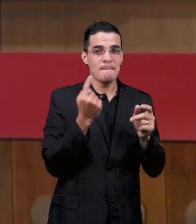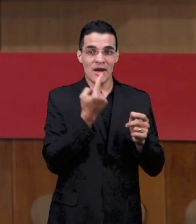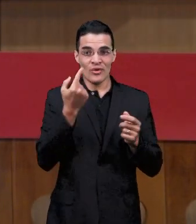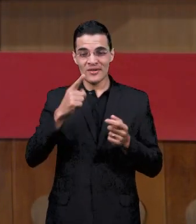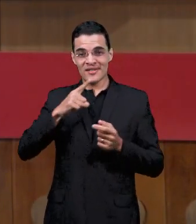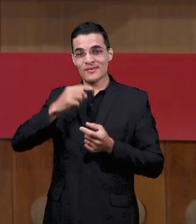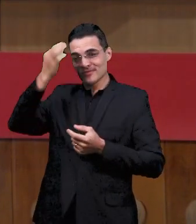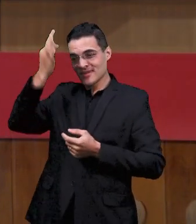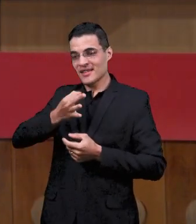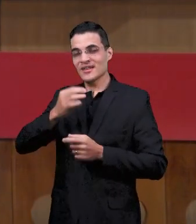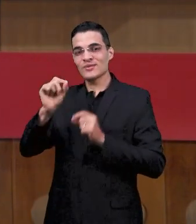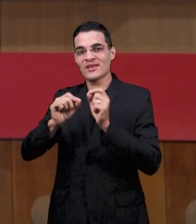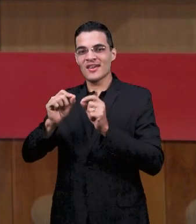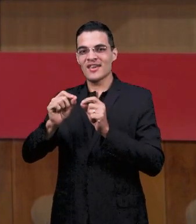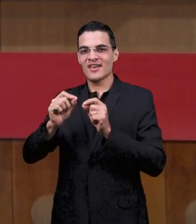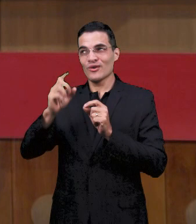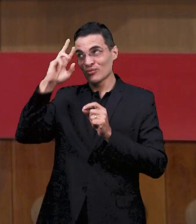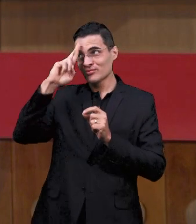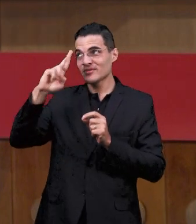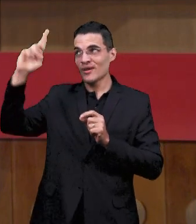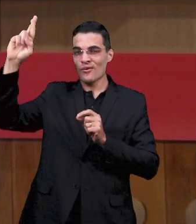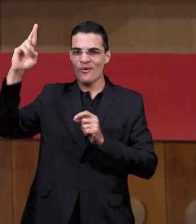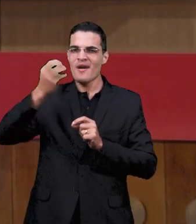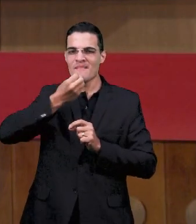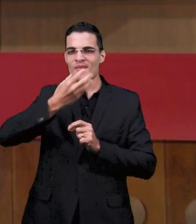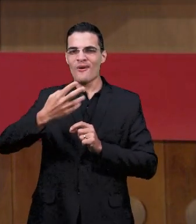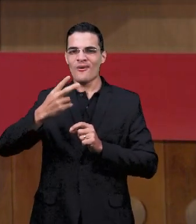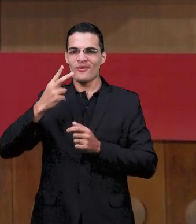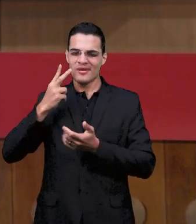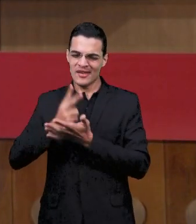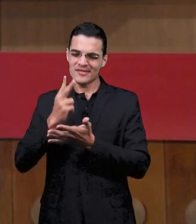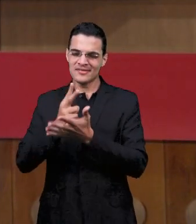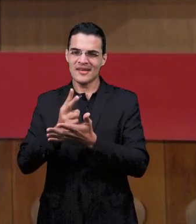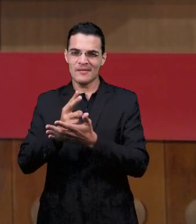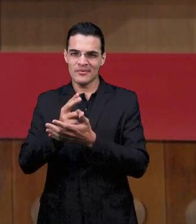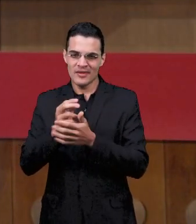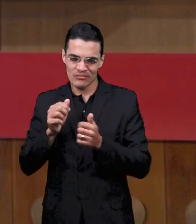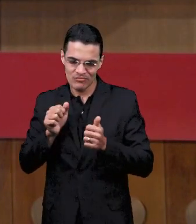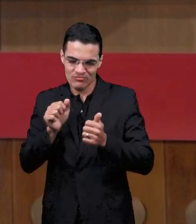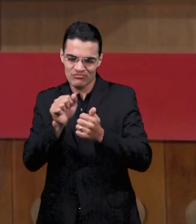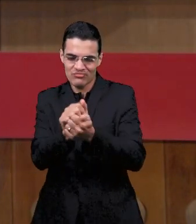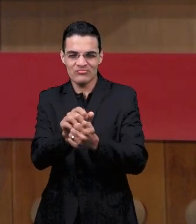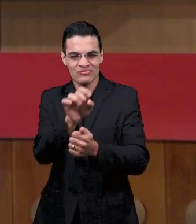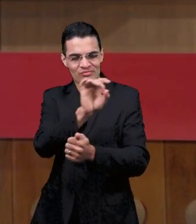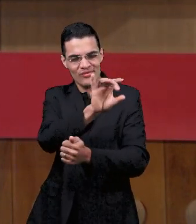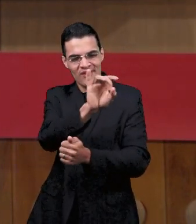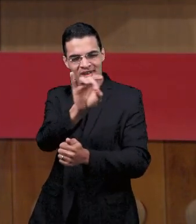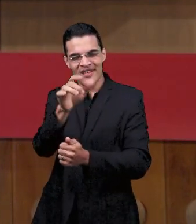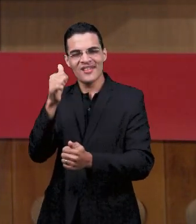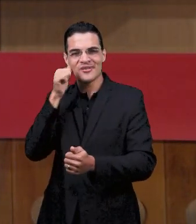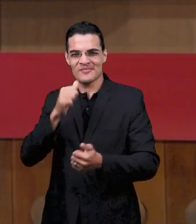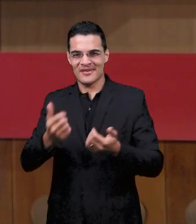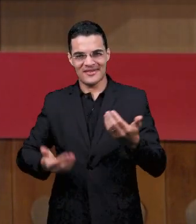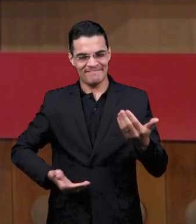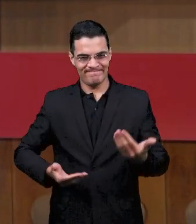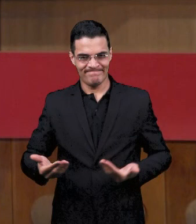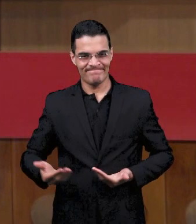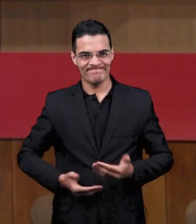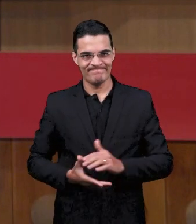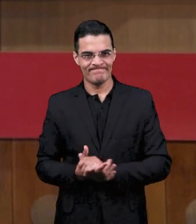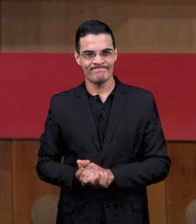irmãs todos os dias da sua vida. E falando aqui com as irmãs sobre os perigos do breve, está aqui: